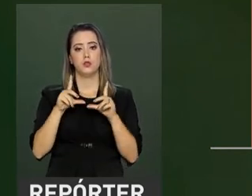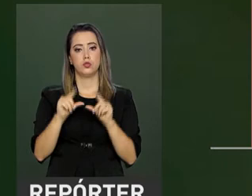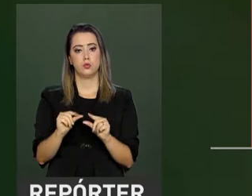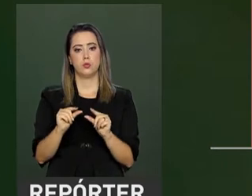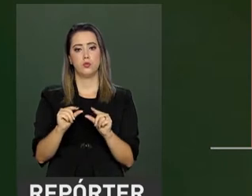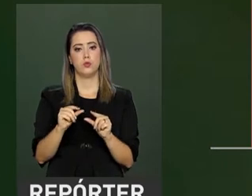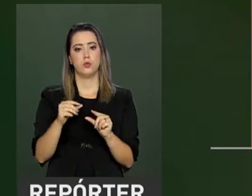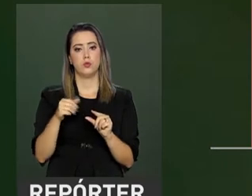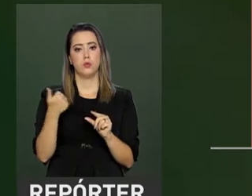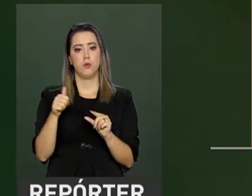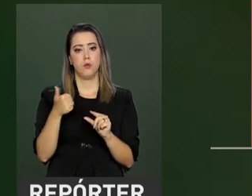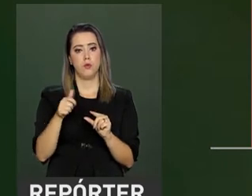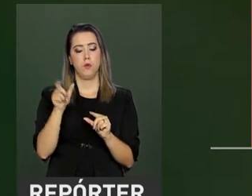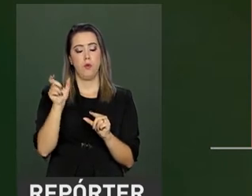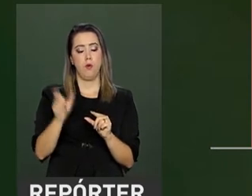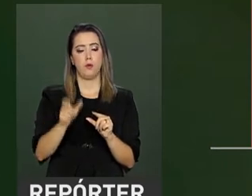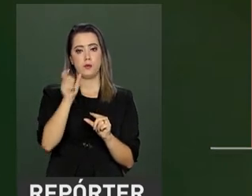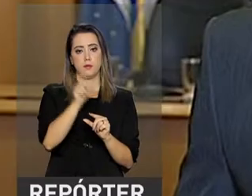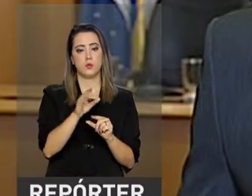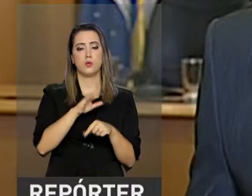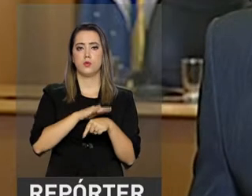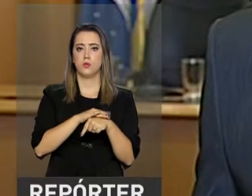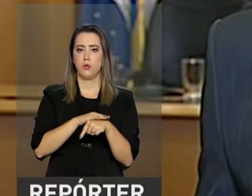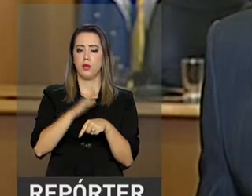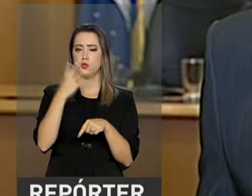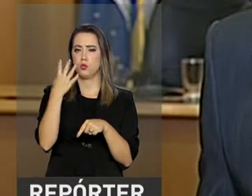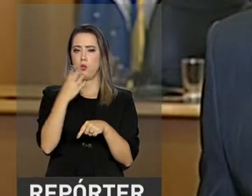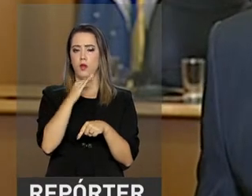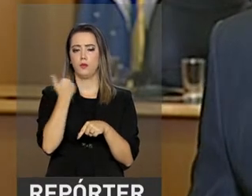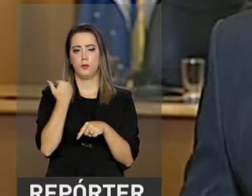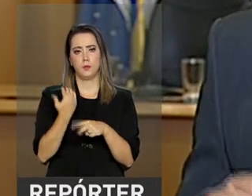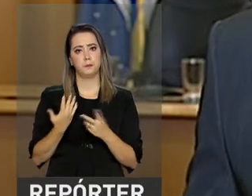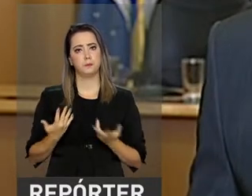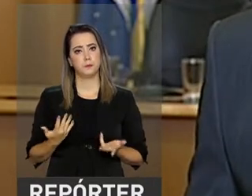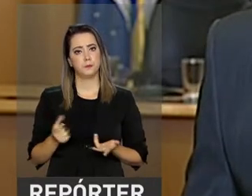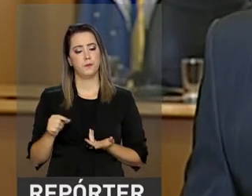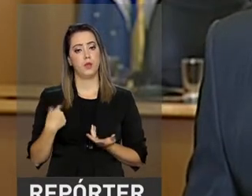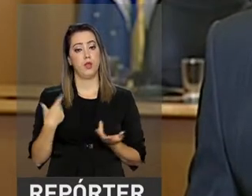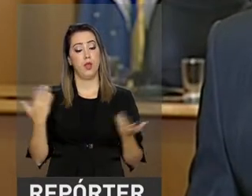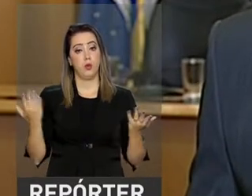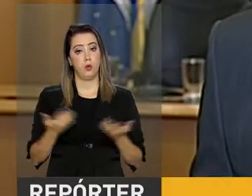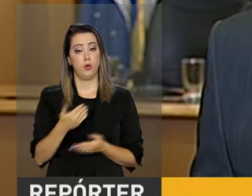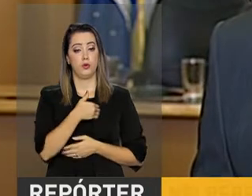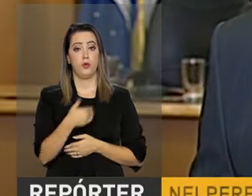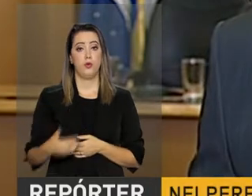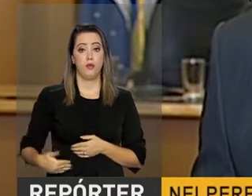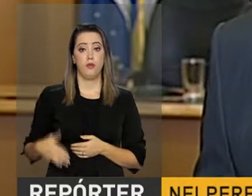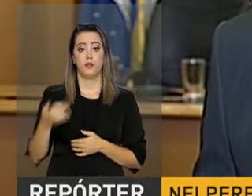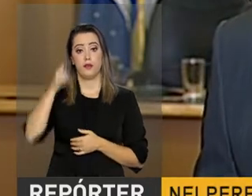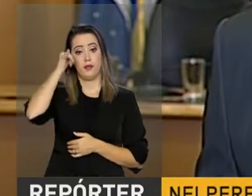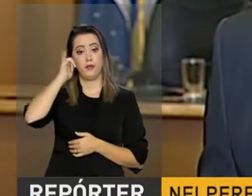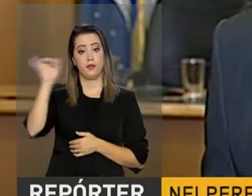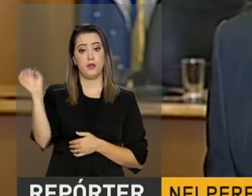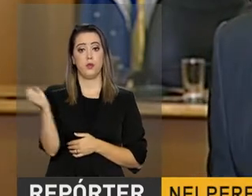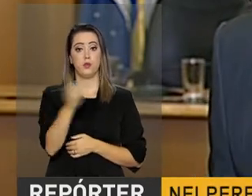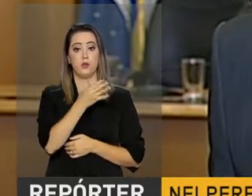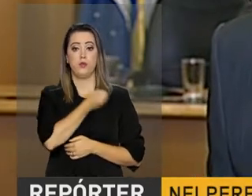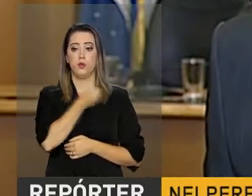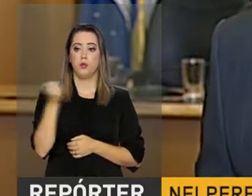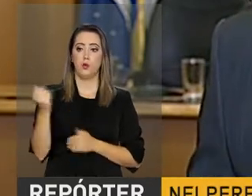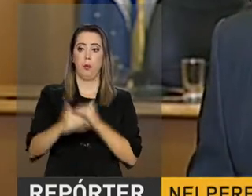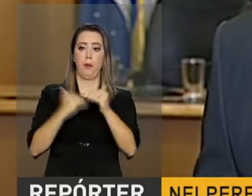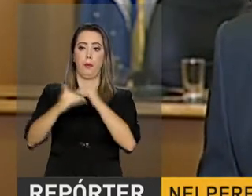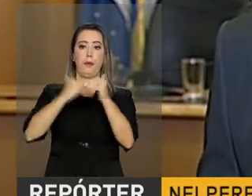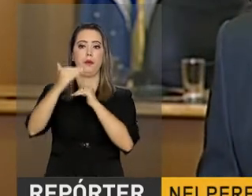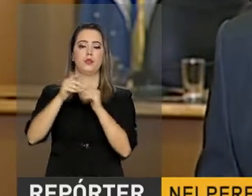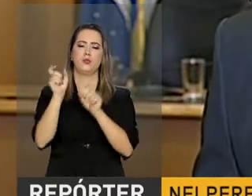11 de mortes para 4 o governo se mobiliza para evitar um novo aumento de casos neste ano já que neste período